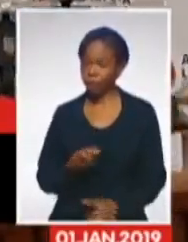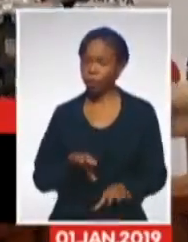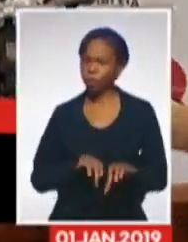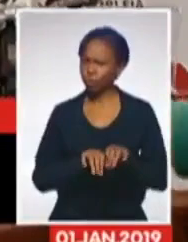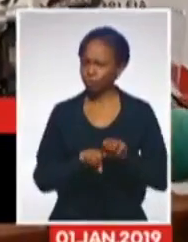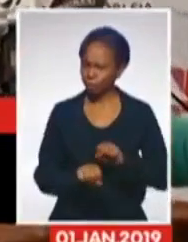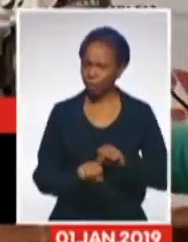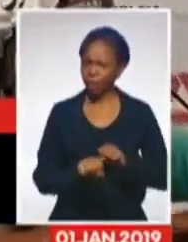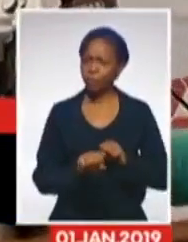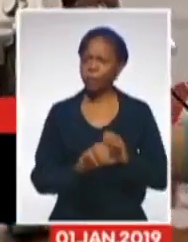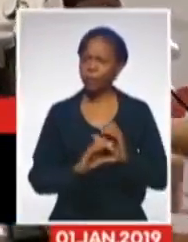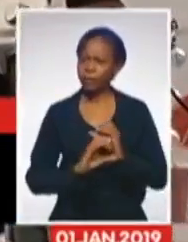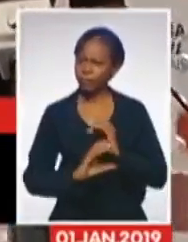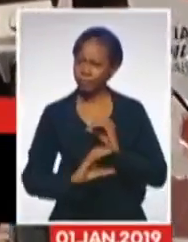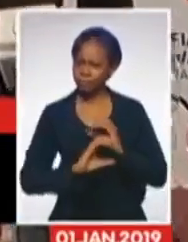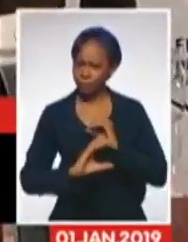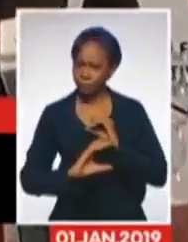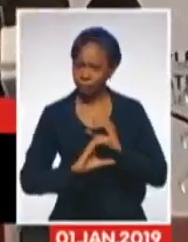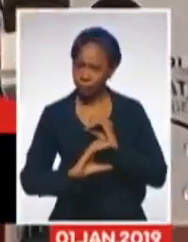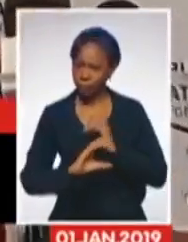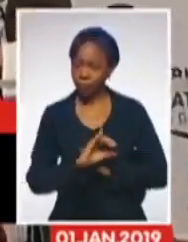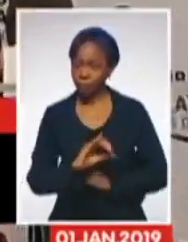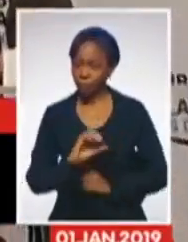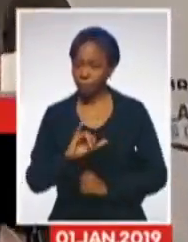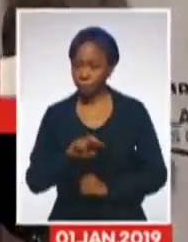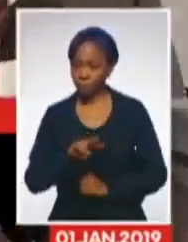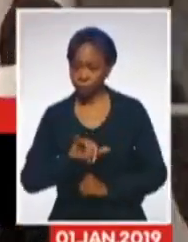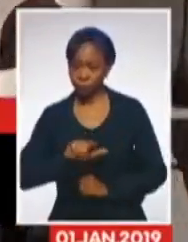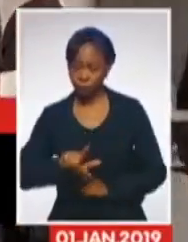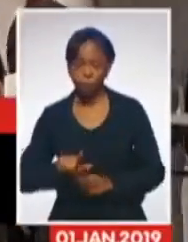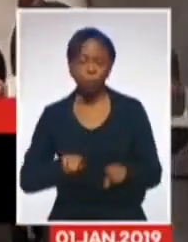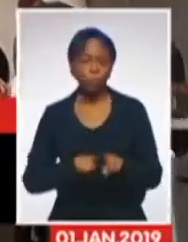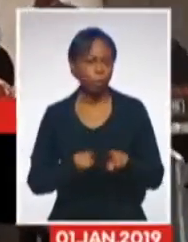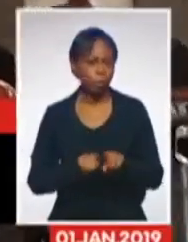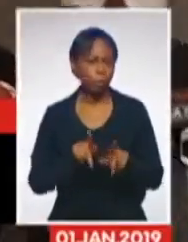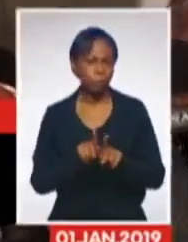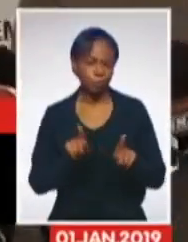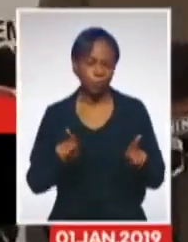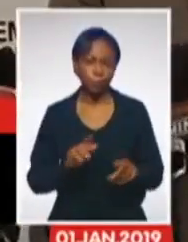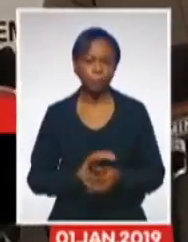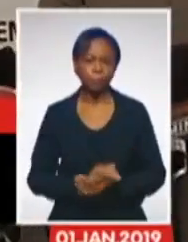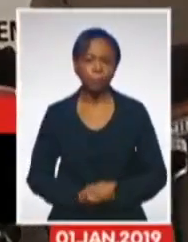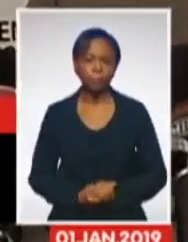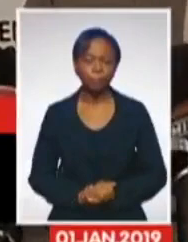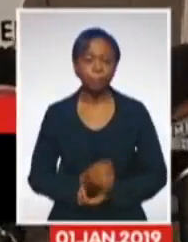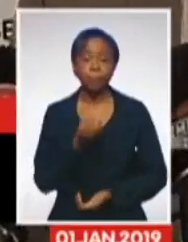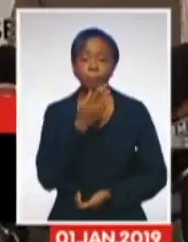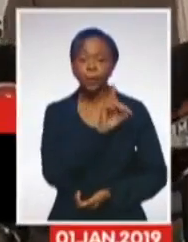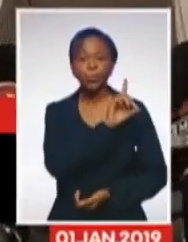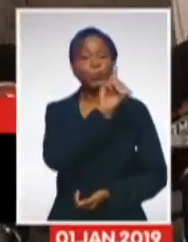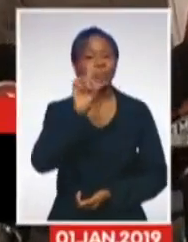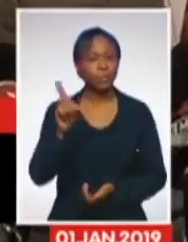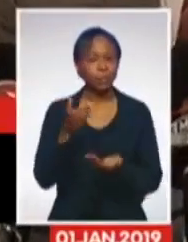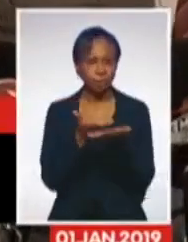em estratégia empresarial e professor. Bom dia a todos. Bom dia.